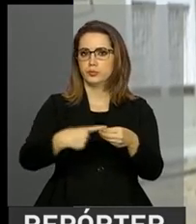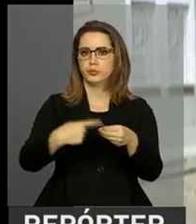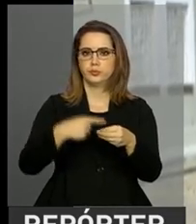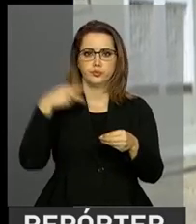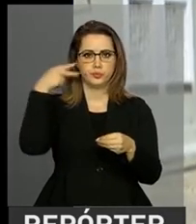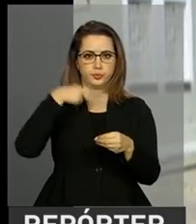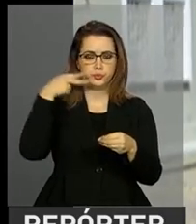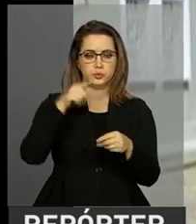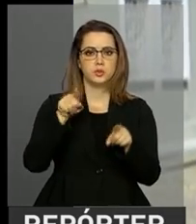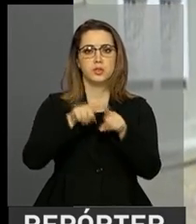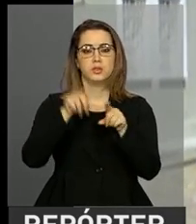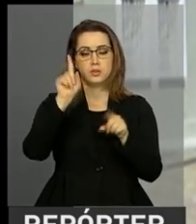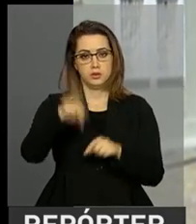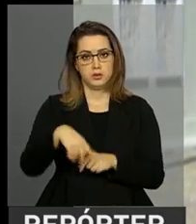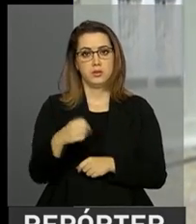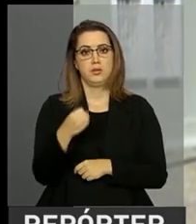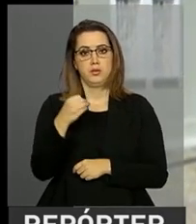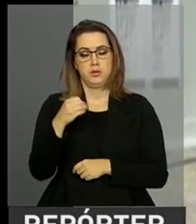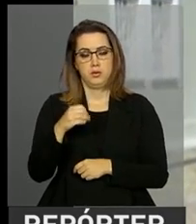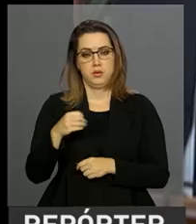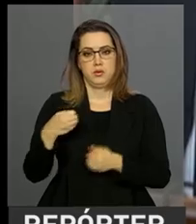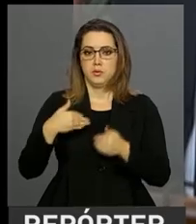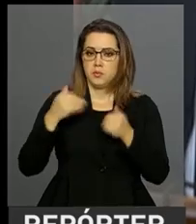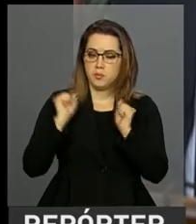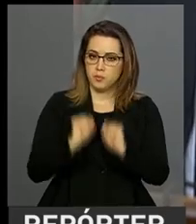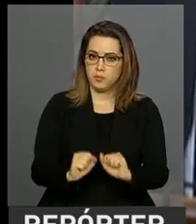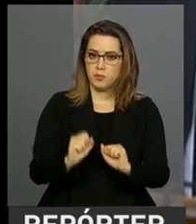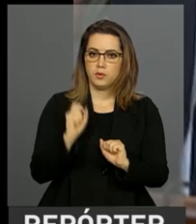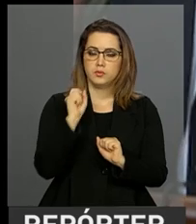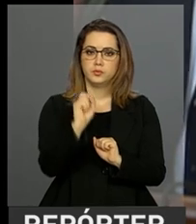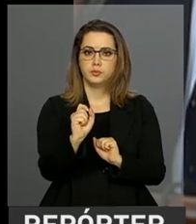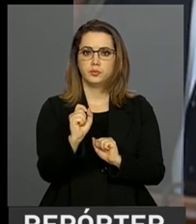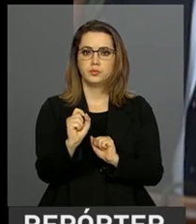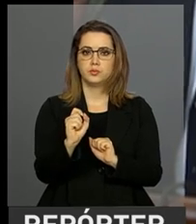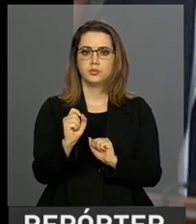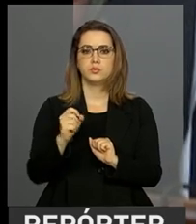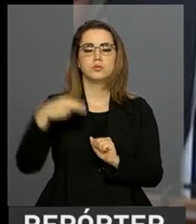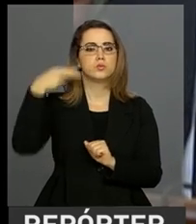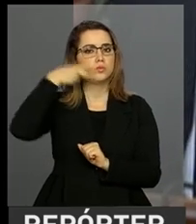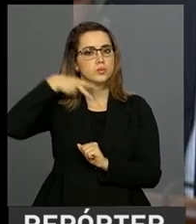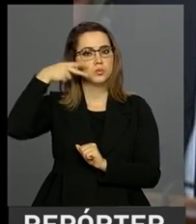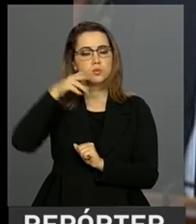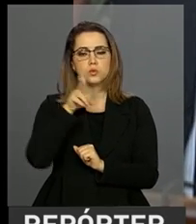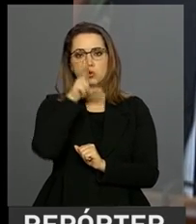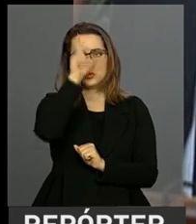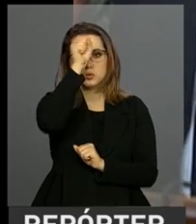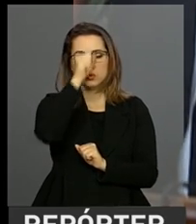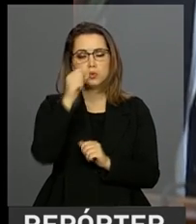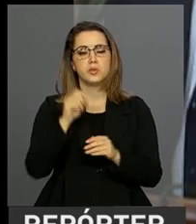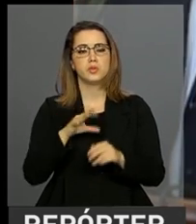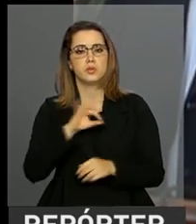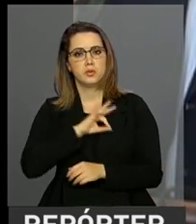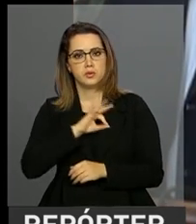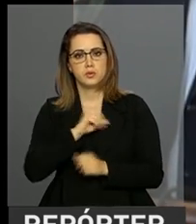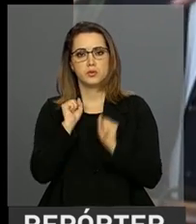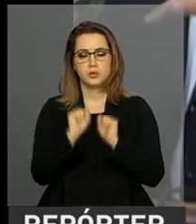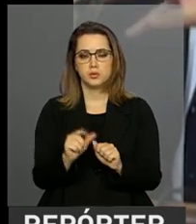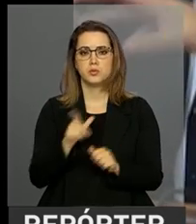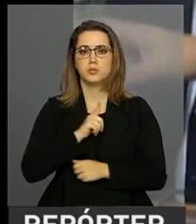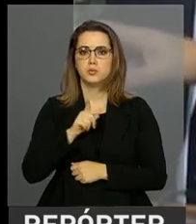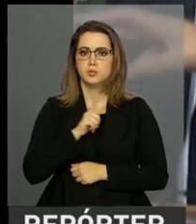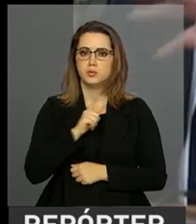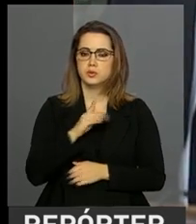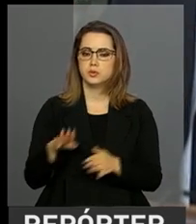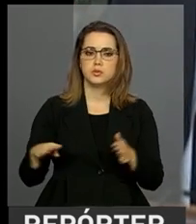sobretudo, permitir que as forças de segurança do Rio Grande do Norte possam contar com efetivos para ir até